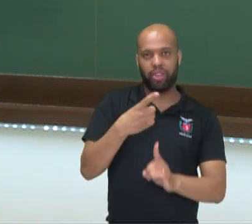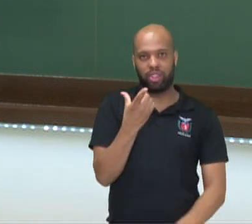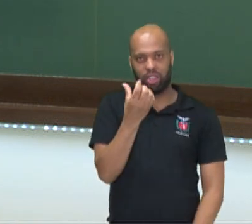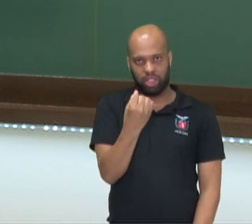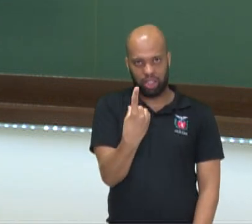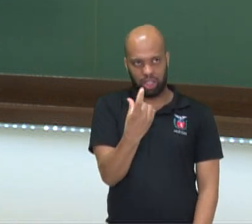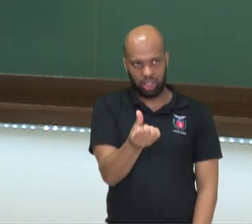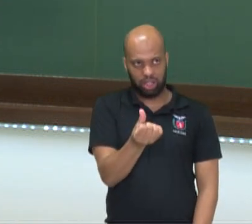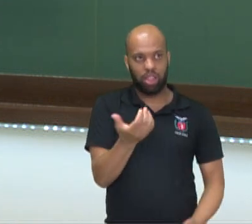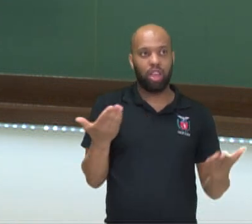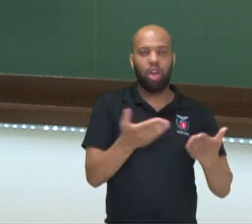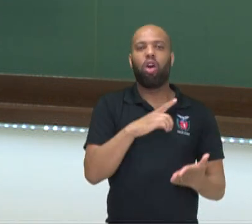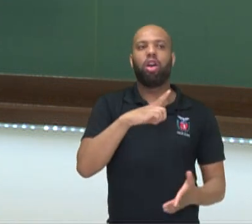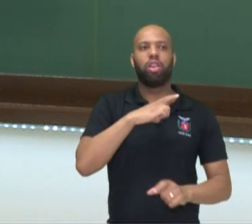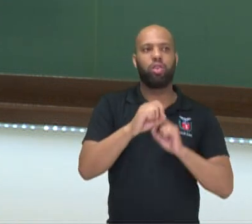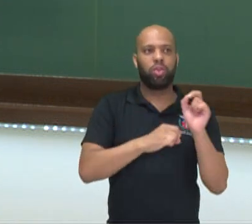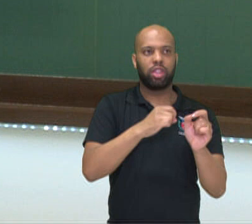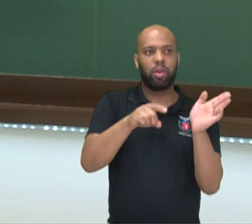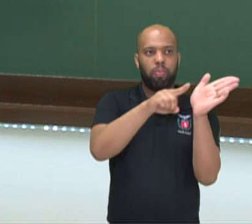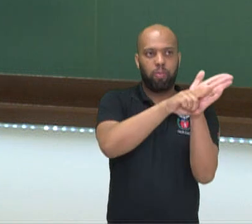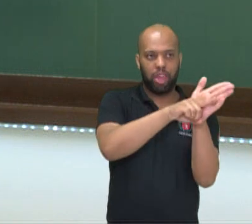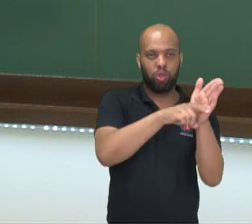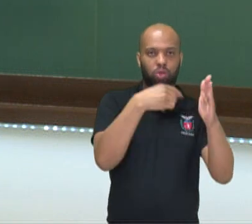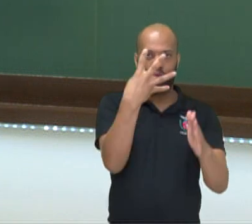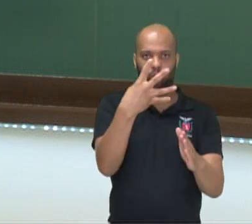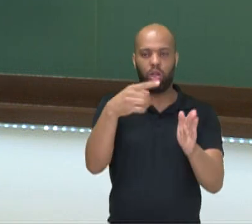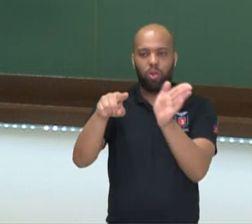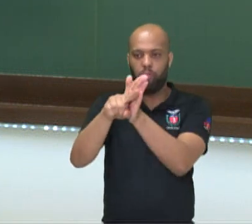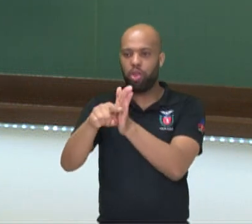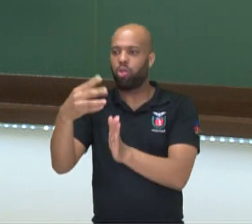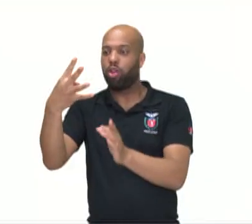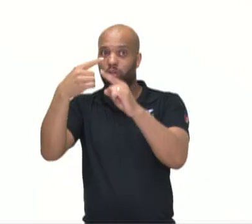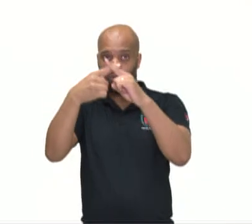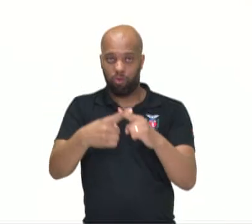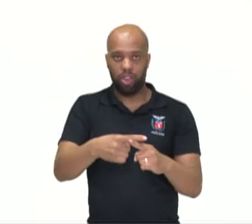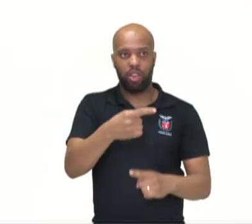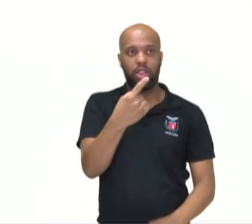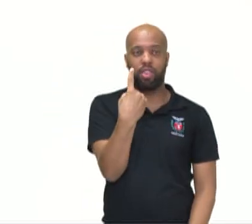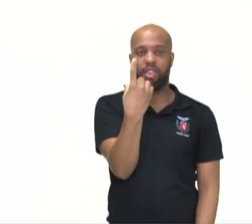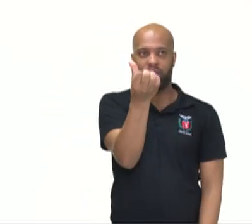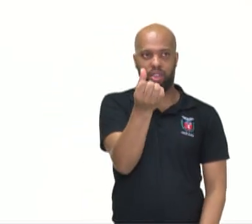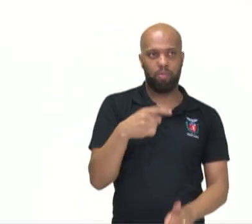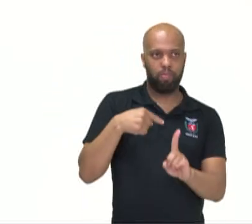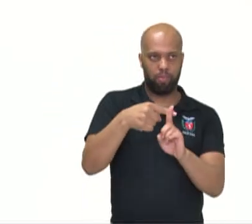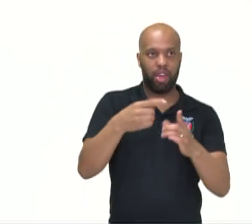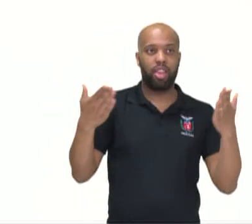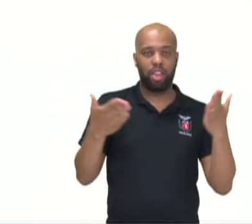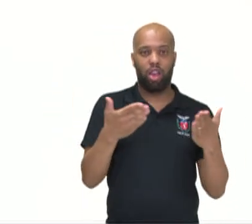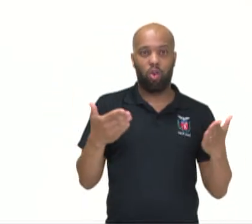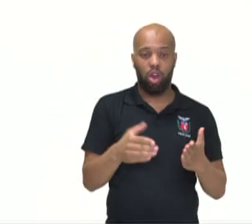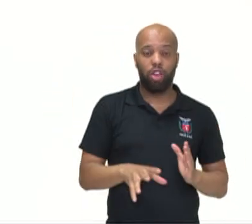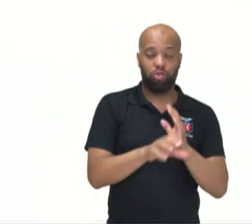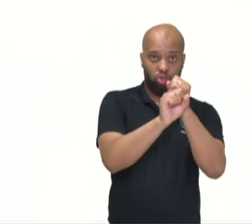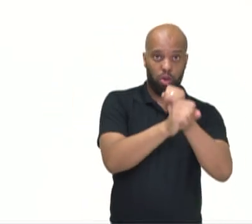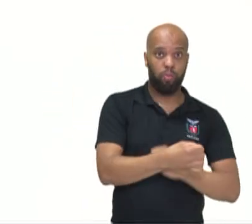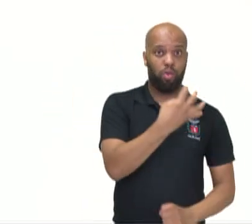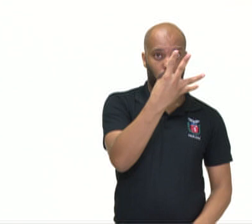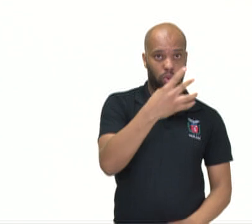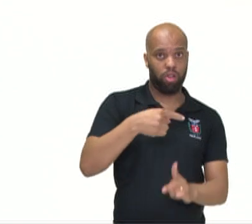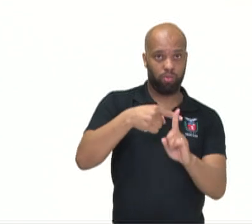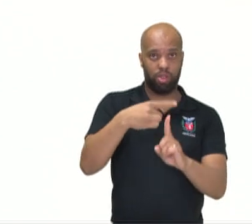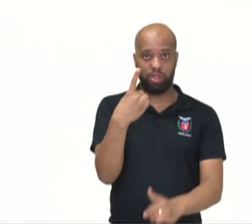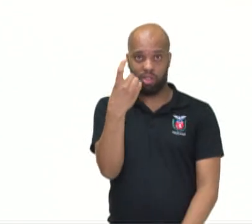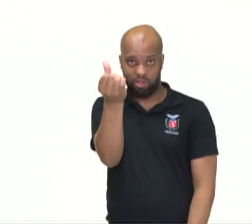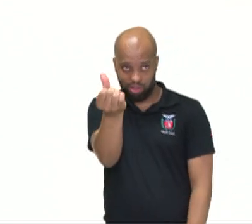vou fazer o quê? 4 mais 16, que é igual a 20. 20 sobre 16 dá para simplificar. Por quanto? Dá para simplificar